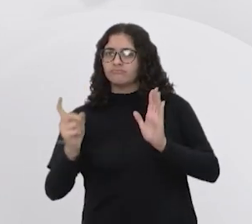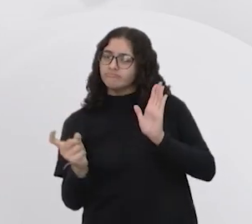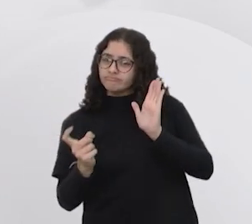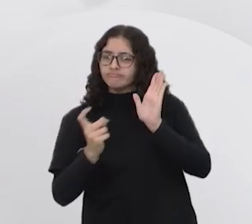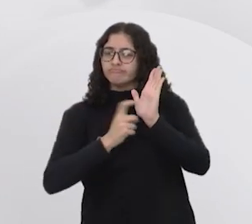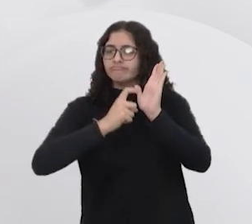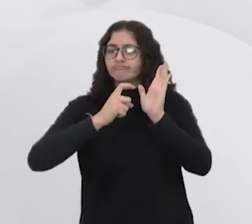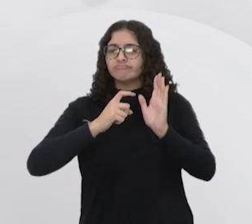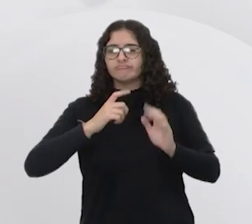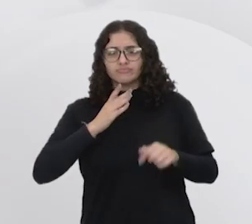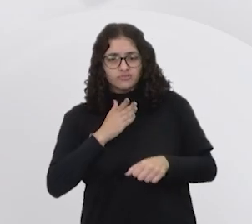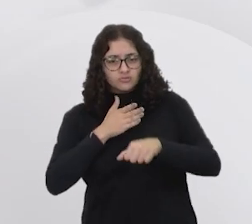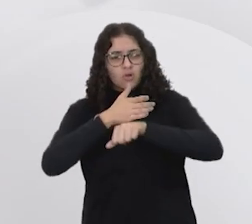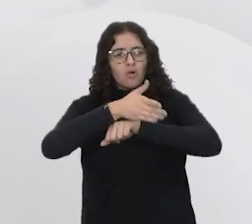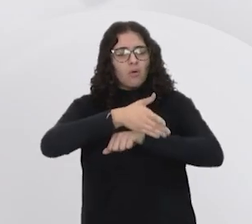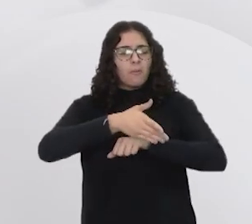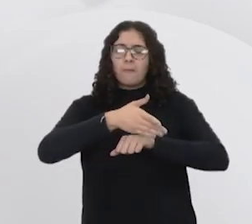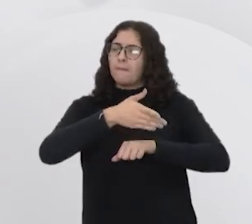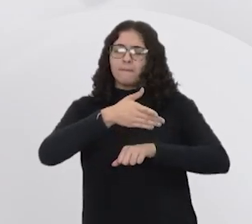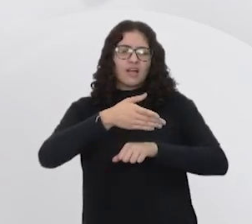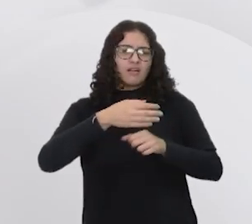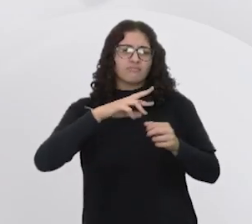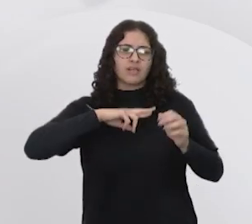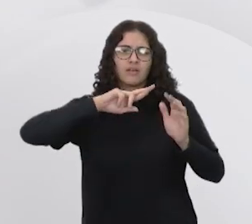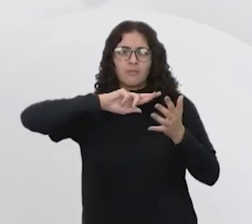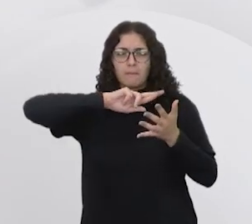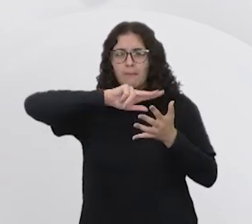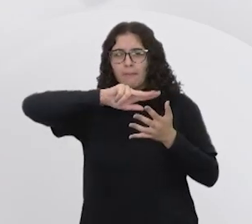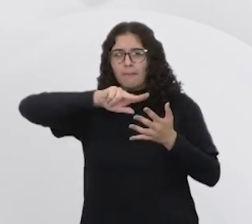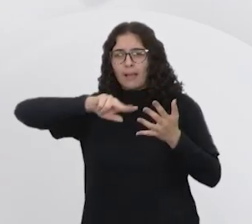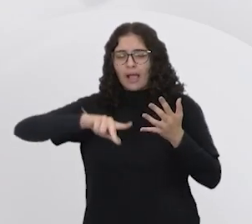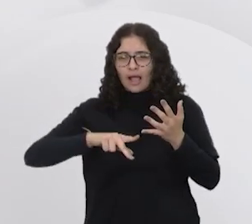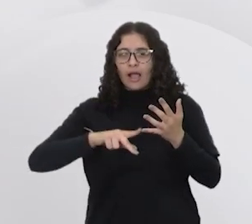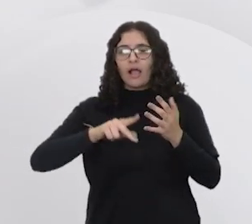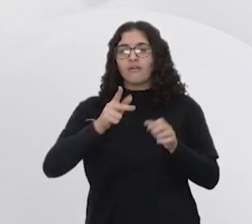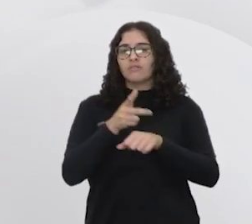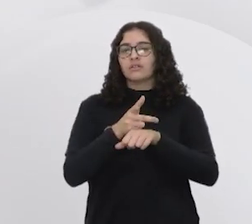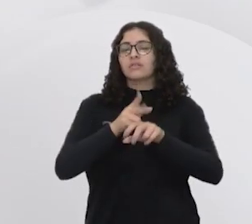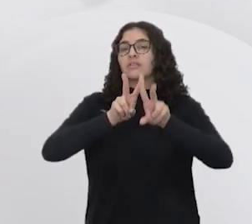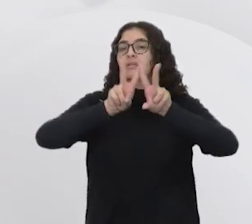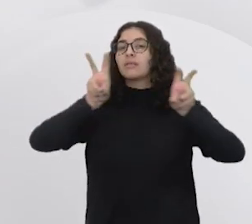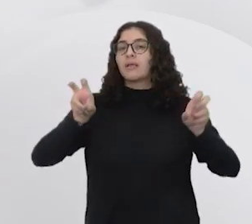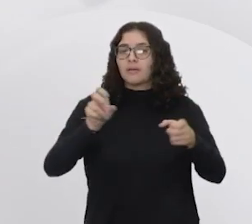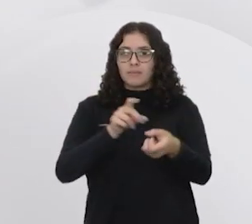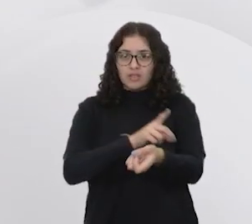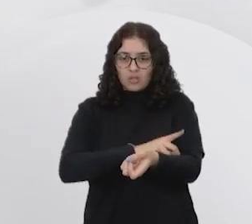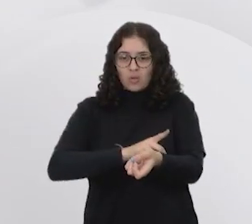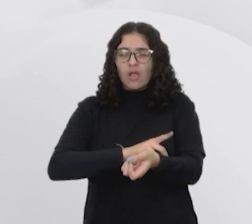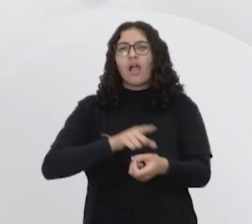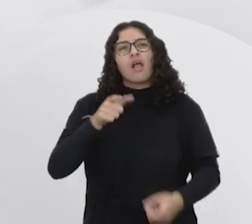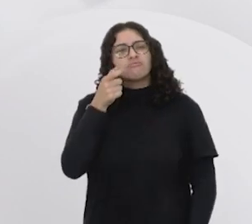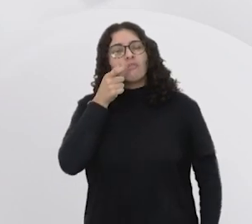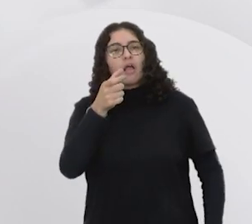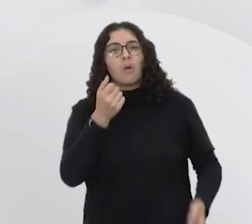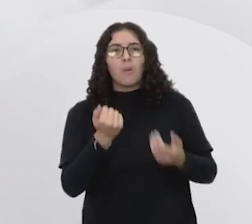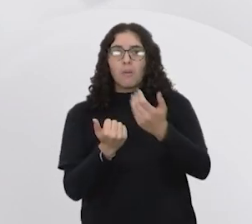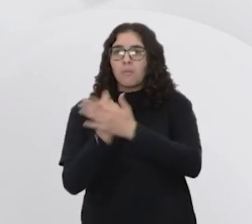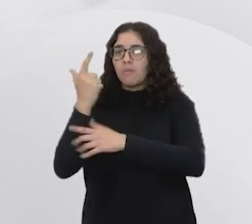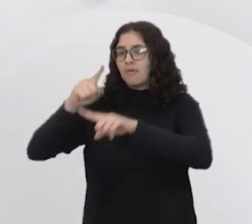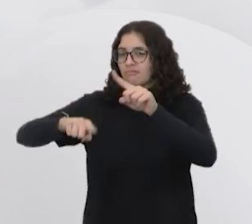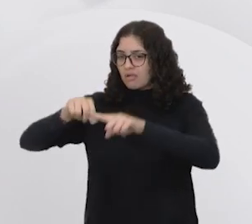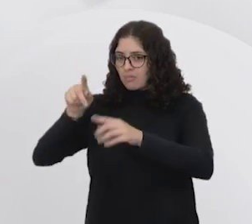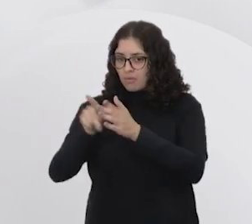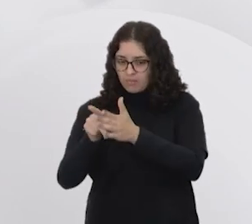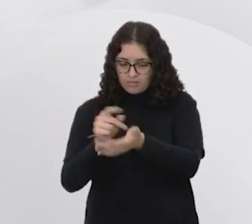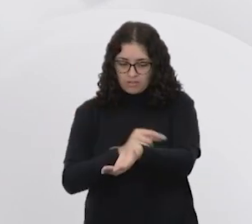começou a assistir vários vídeos sobre tatuagem. Ele se interessou, comprou um kit de tatuagem, passou a